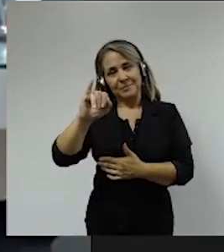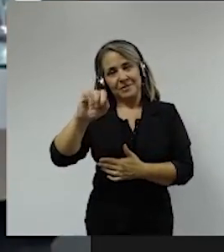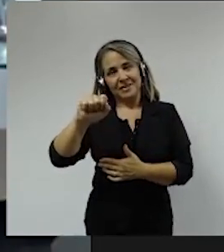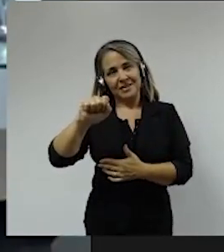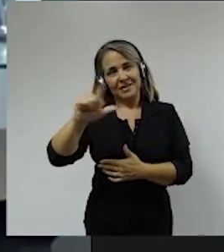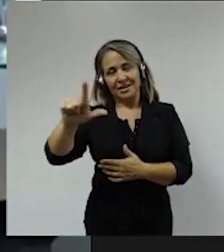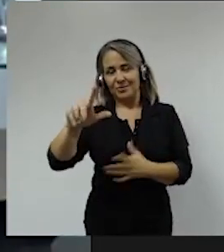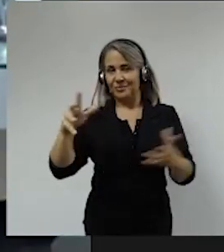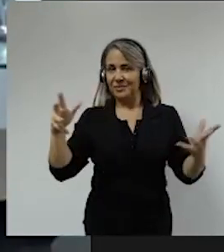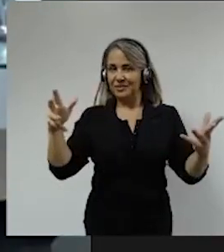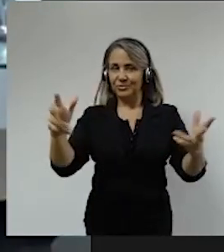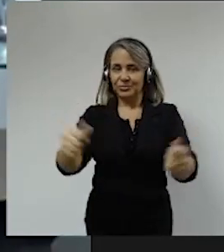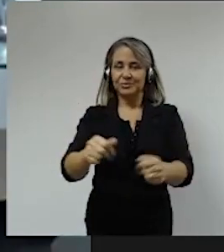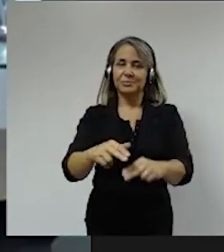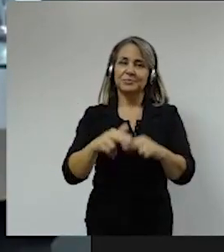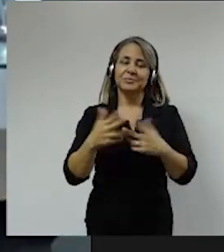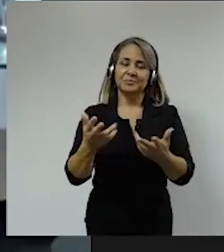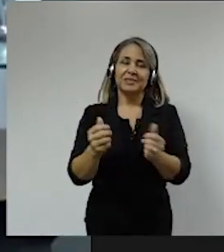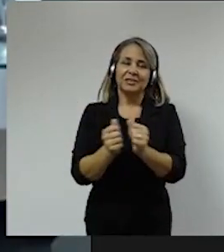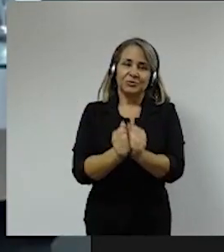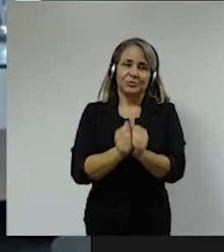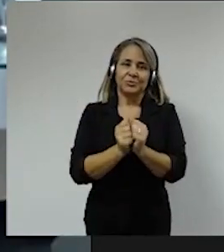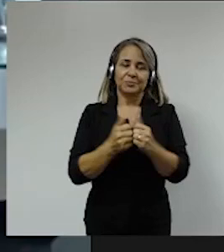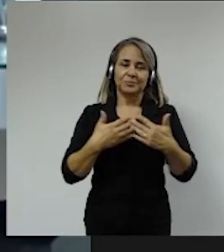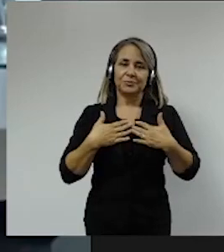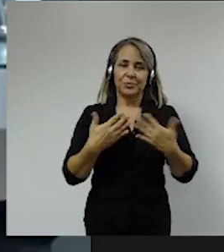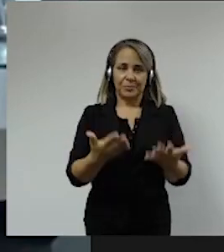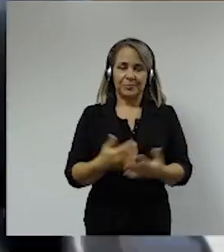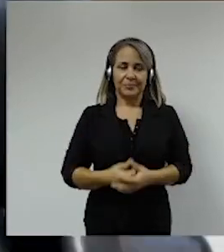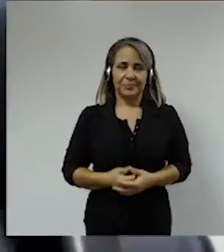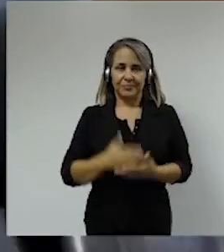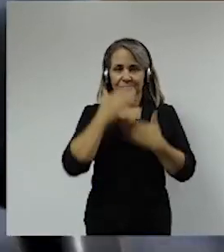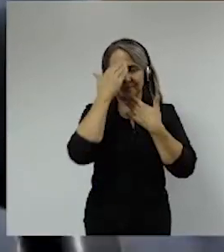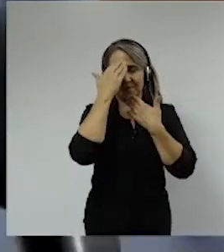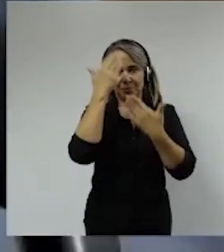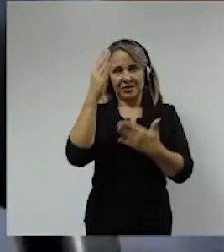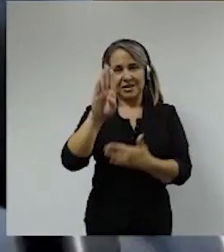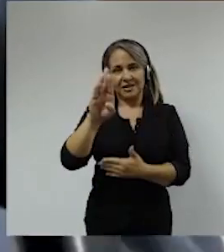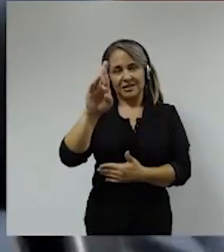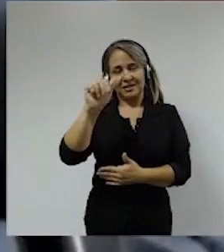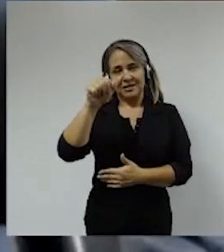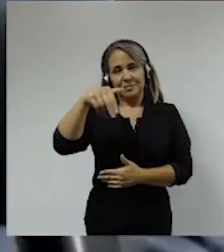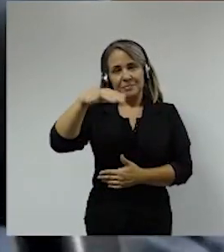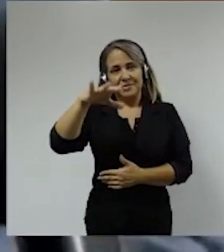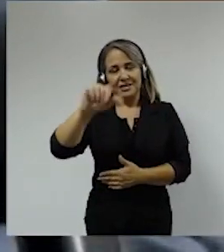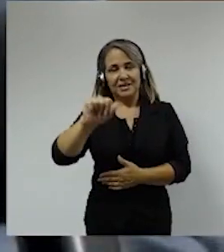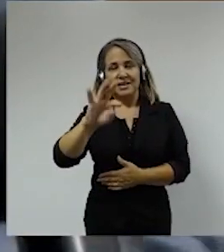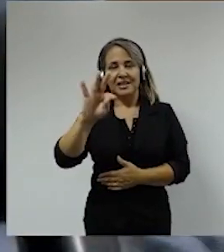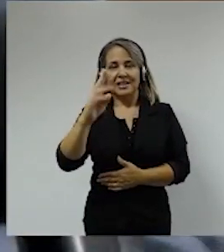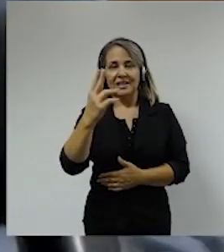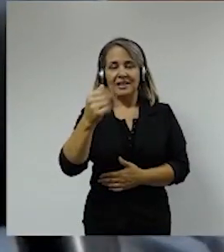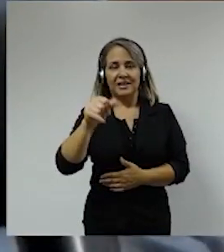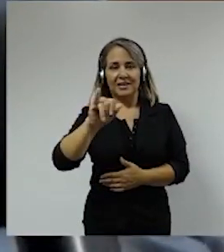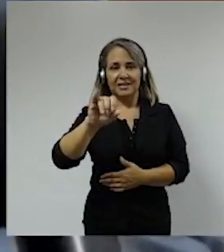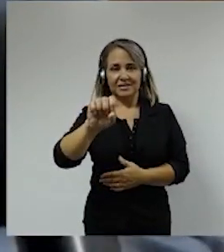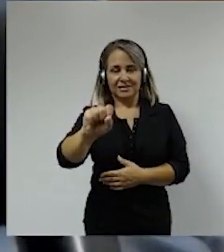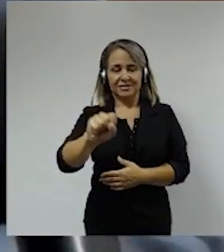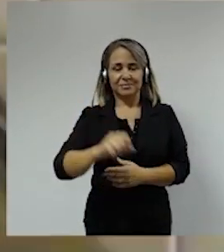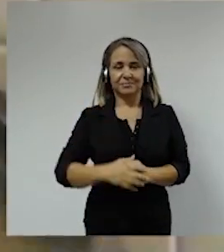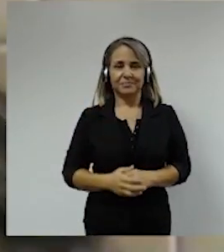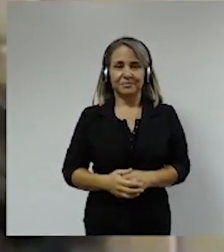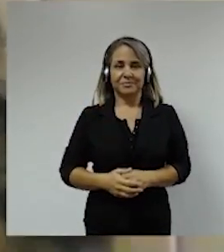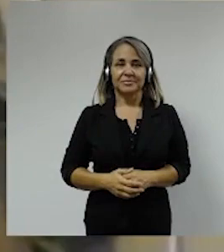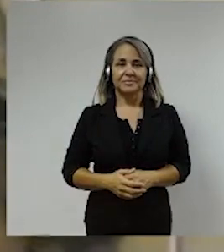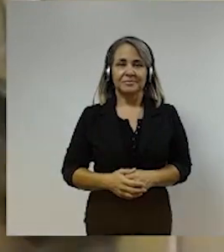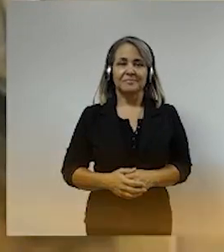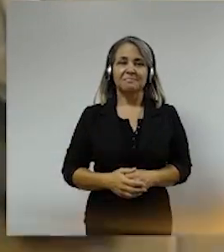a todos vocês por compartilhar esse painel comigo. Muito obrigado, doutora Branca. Doutora Thaís? Bom,